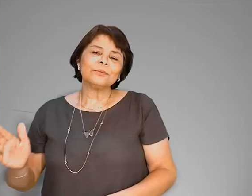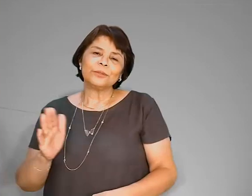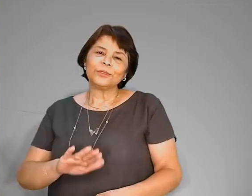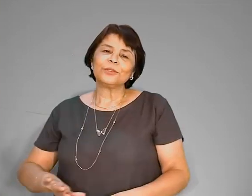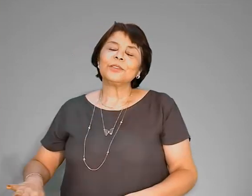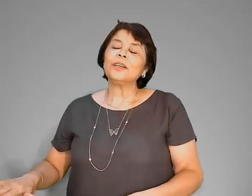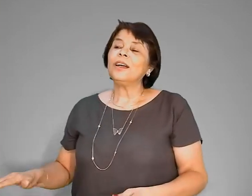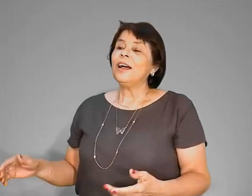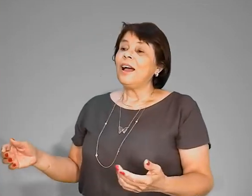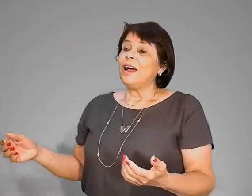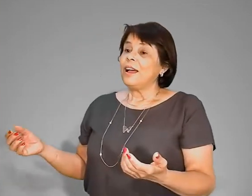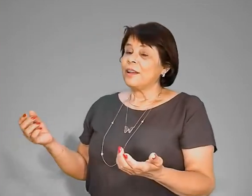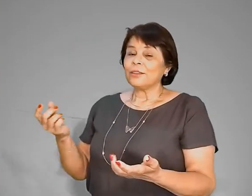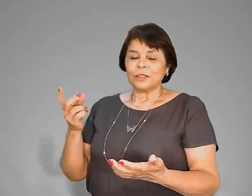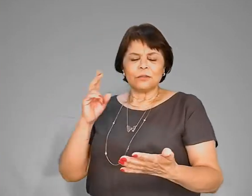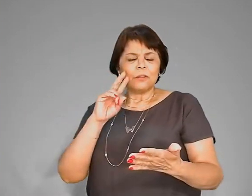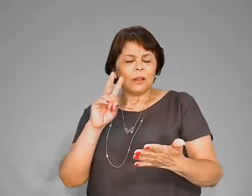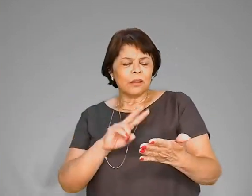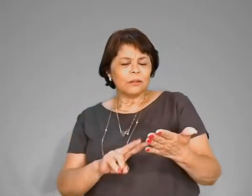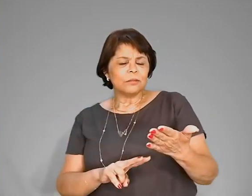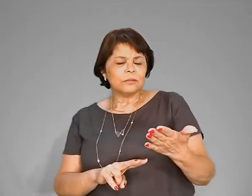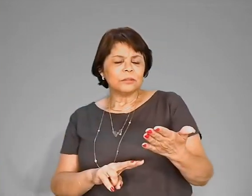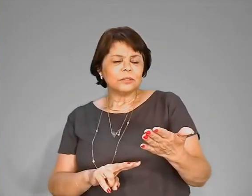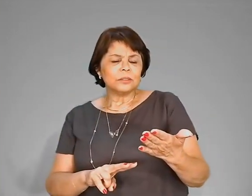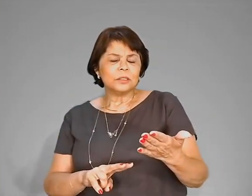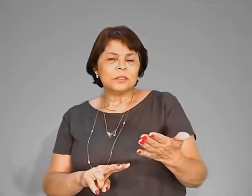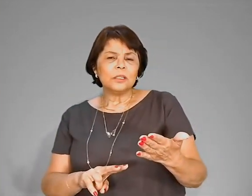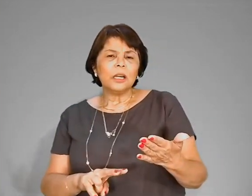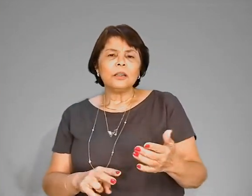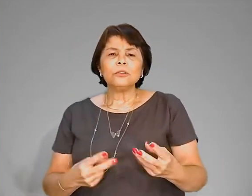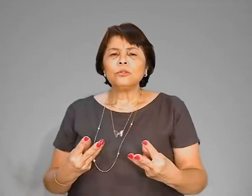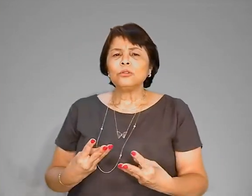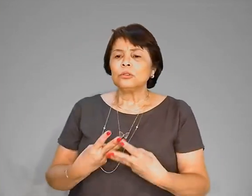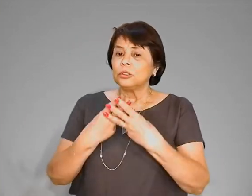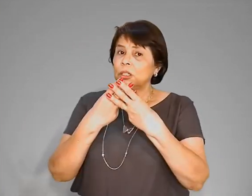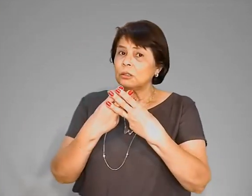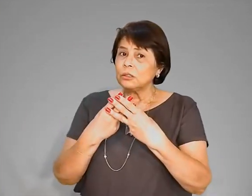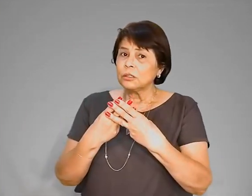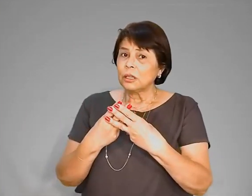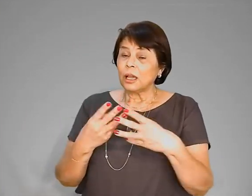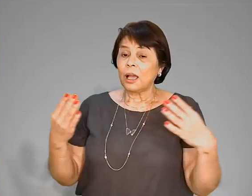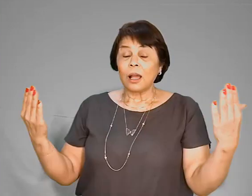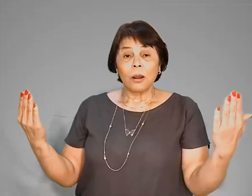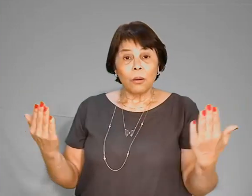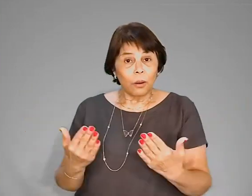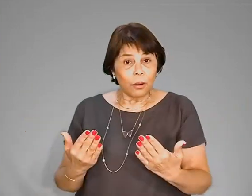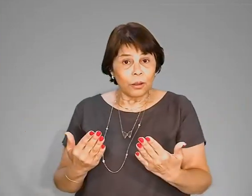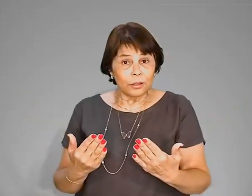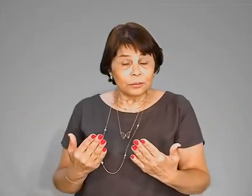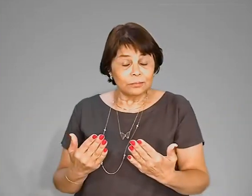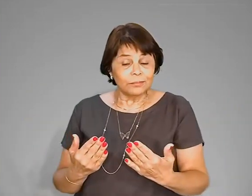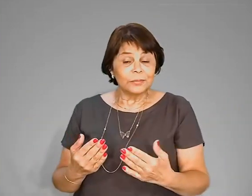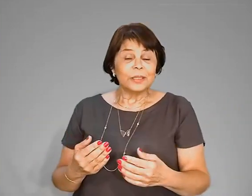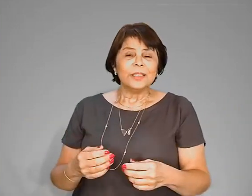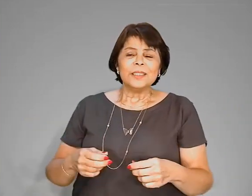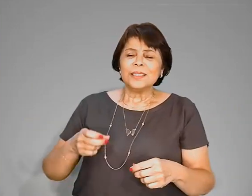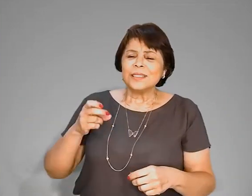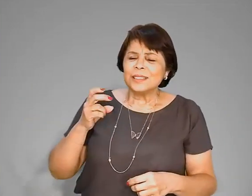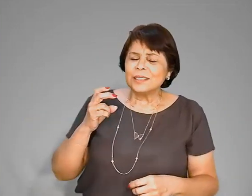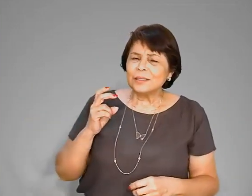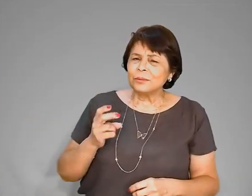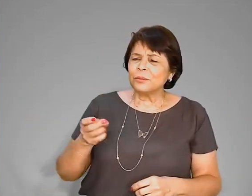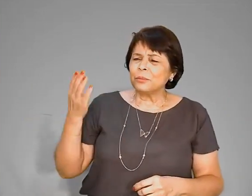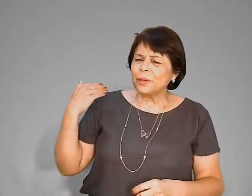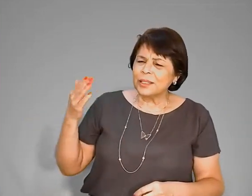Notem, ele está fazendo uma referência de peregrinação à cultura judaica. Lembra que os judeus